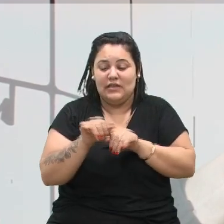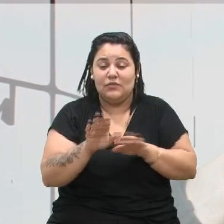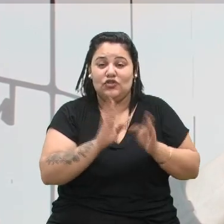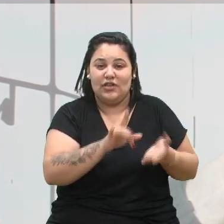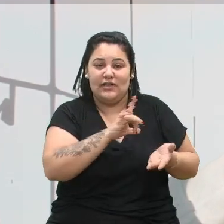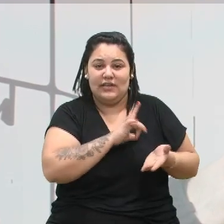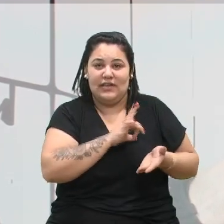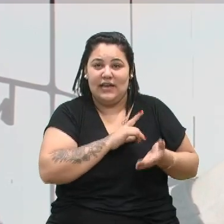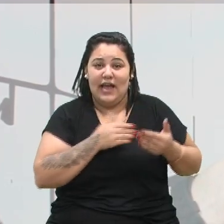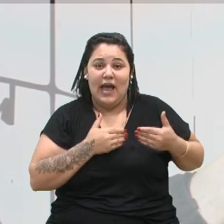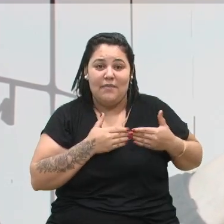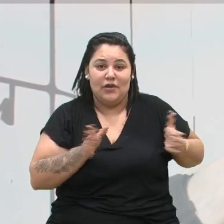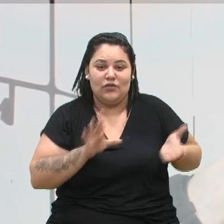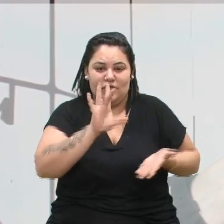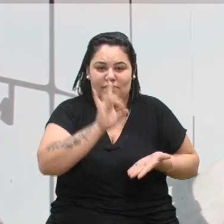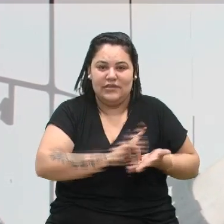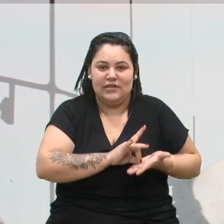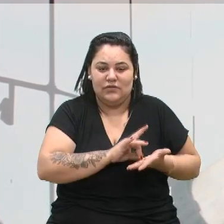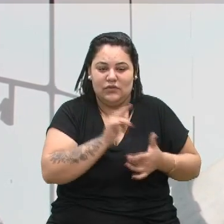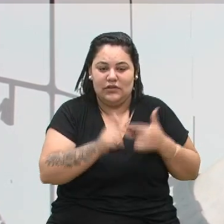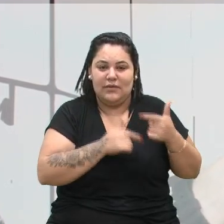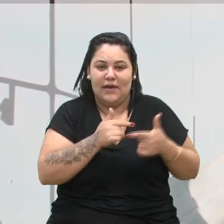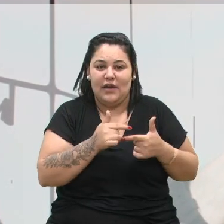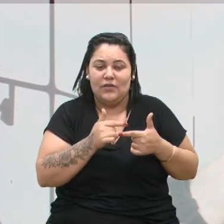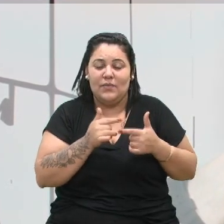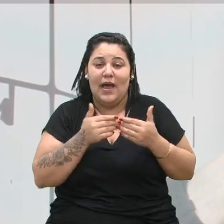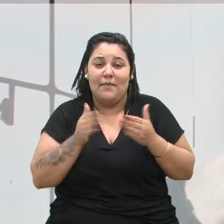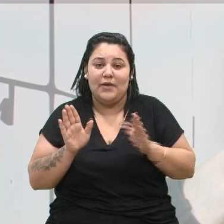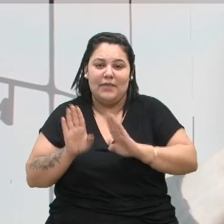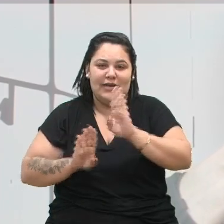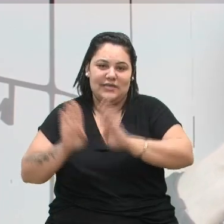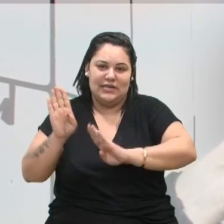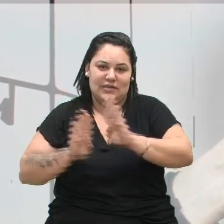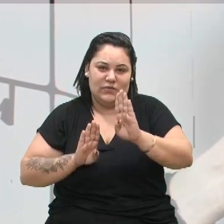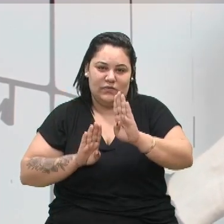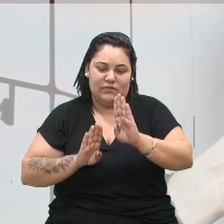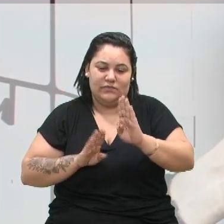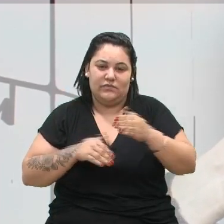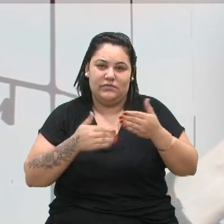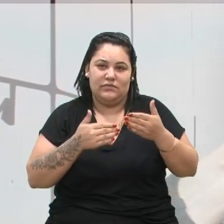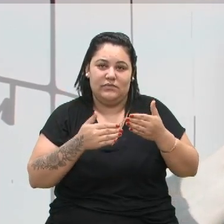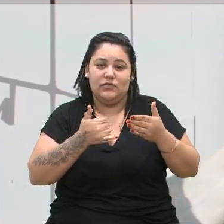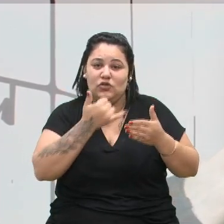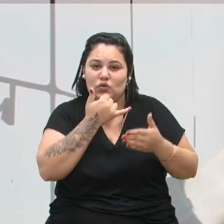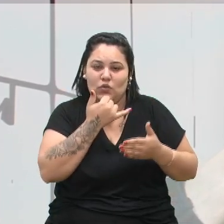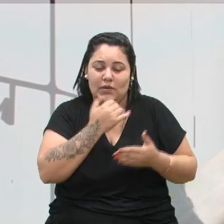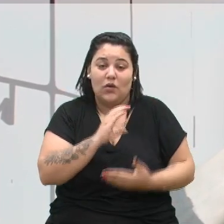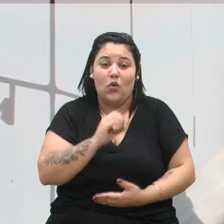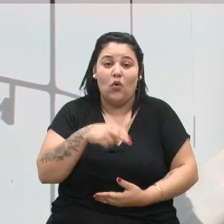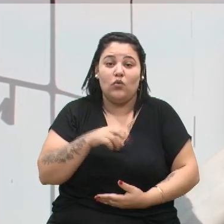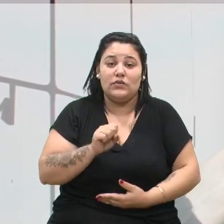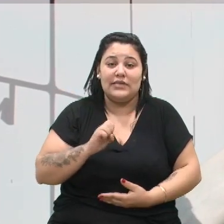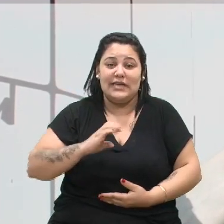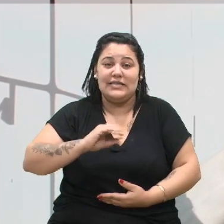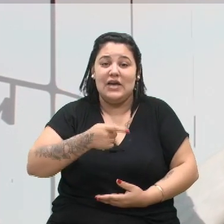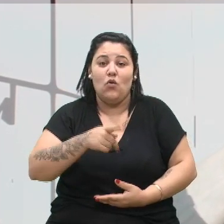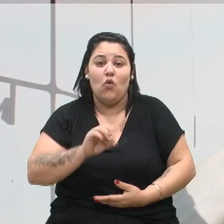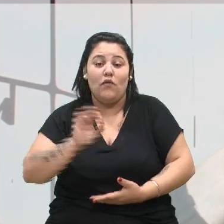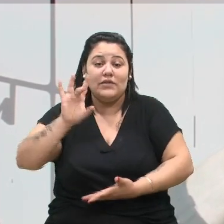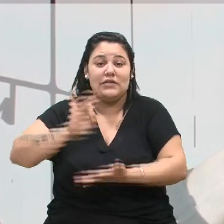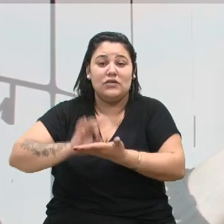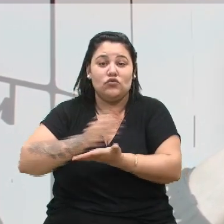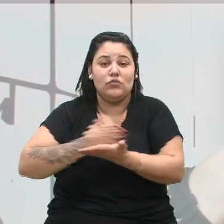então, a abertura do processo para licitações. Então, para concessão, perdão, não na licitação. Então, esse ano